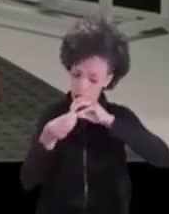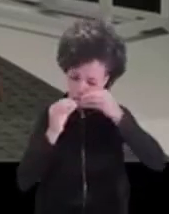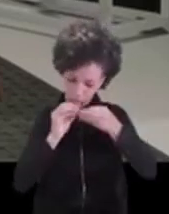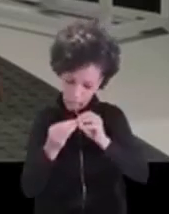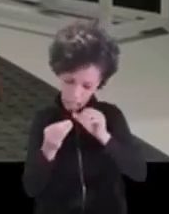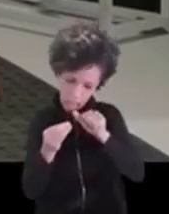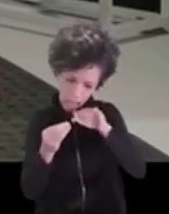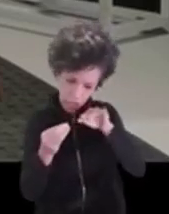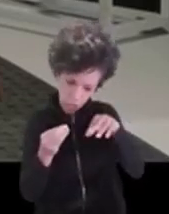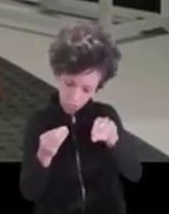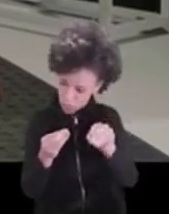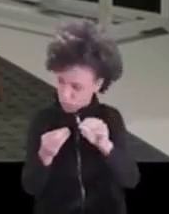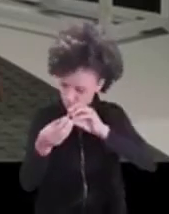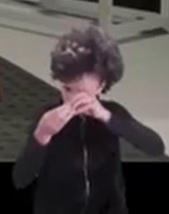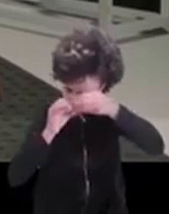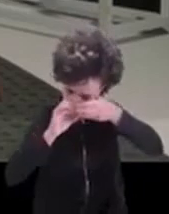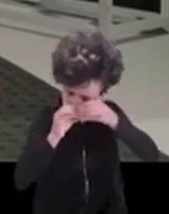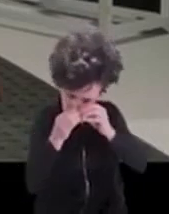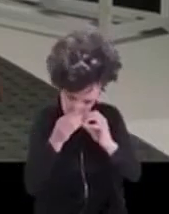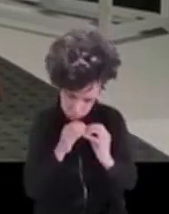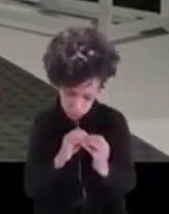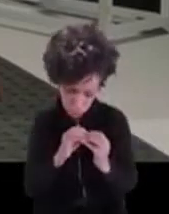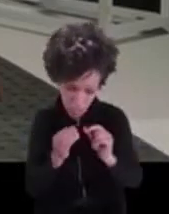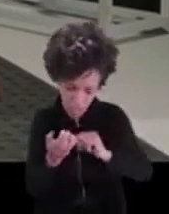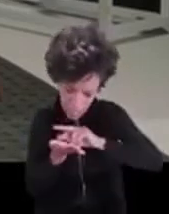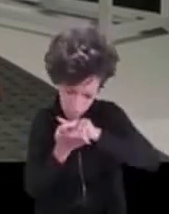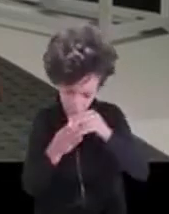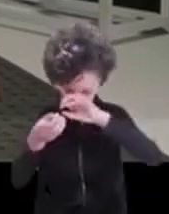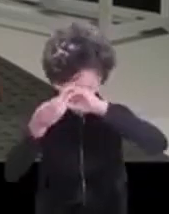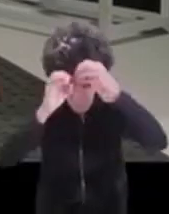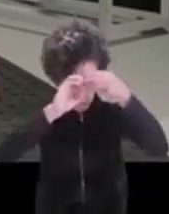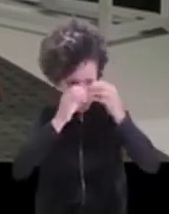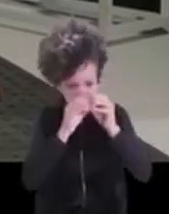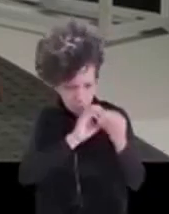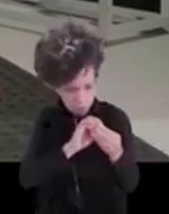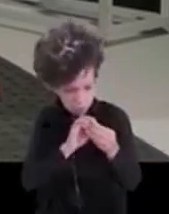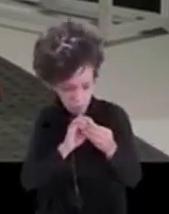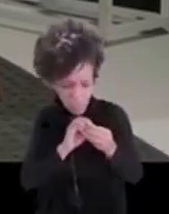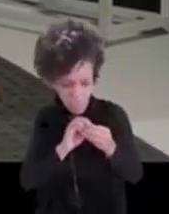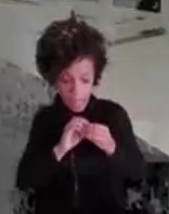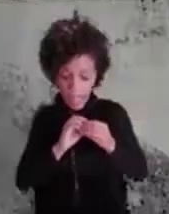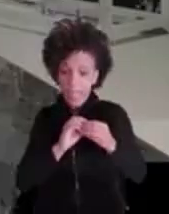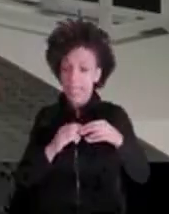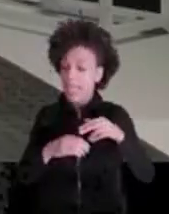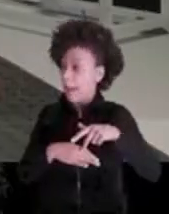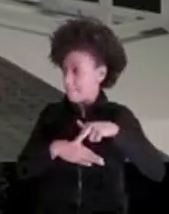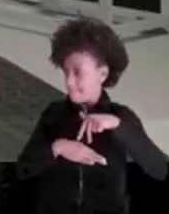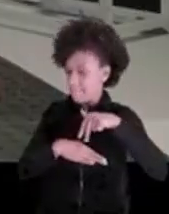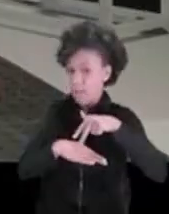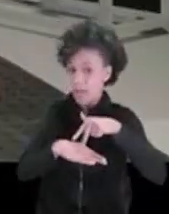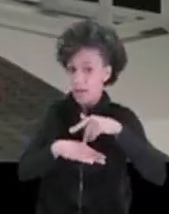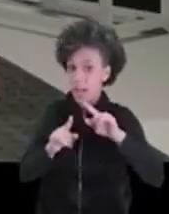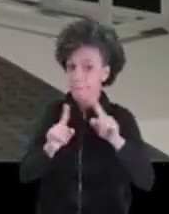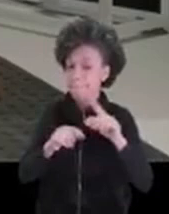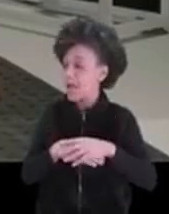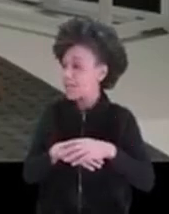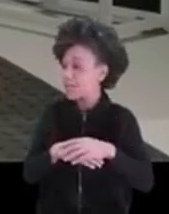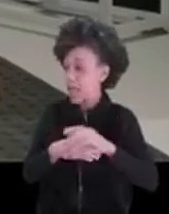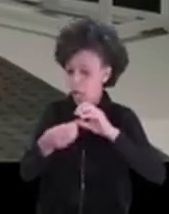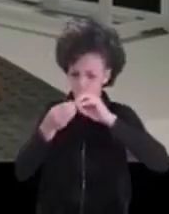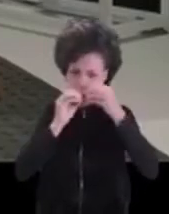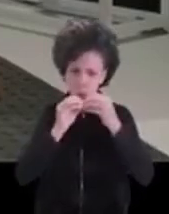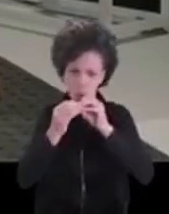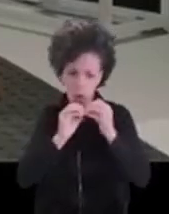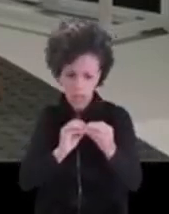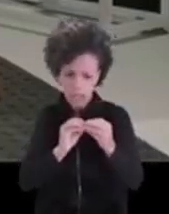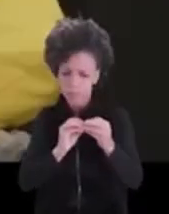átomos sai certo tenho vários átomos aqui que fizeram a minha perna está aqui nesse momento que são os mesmos